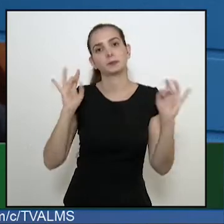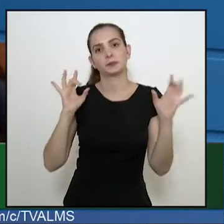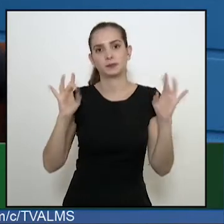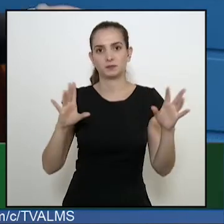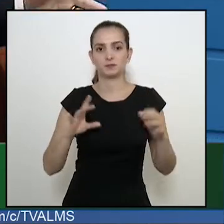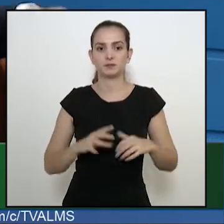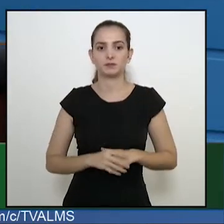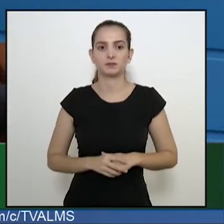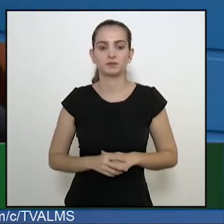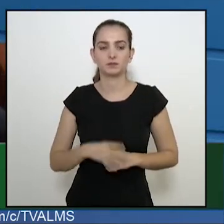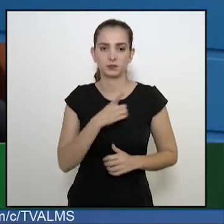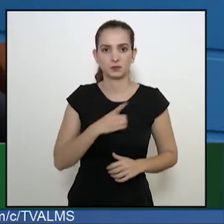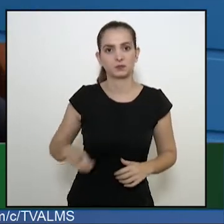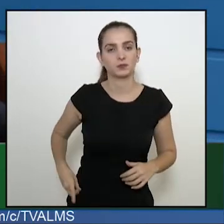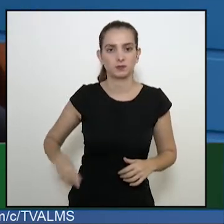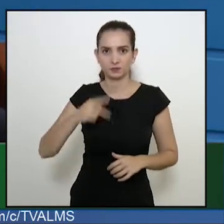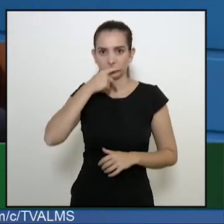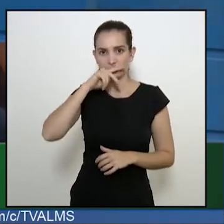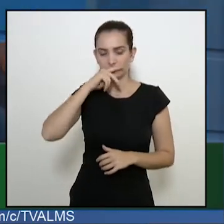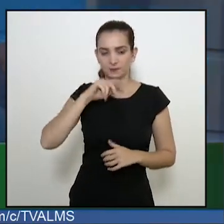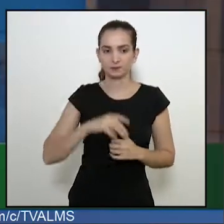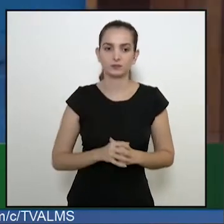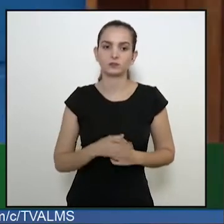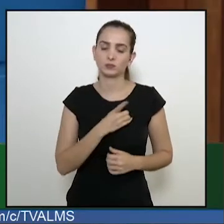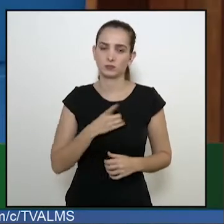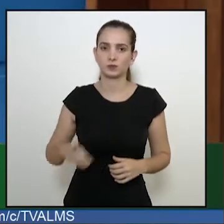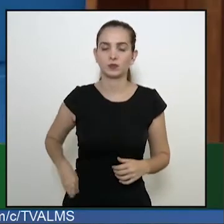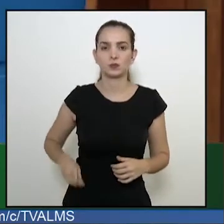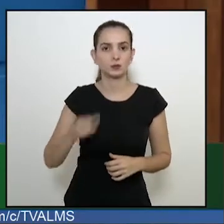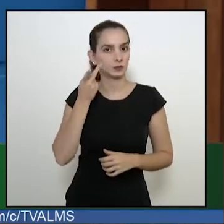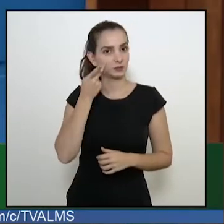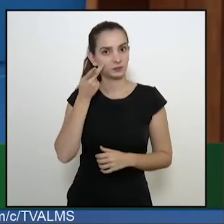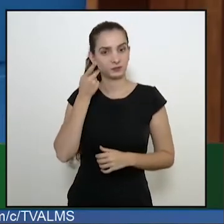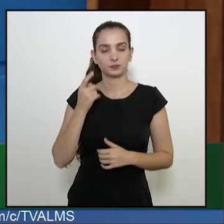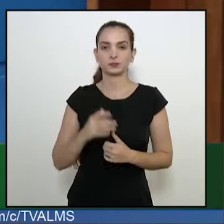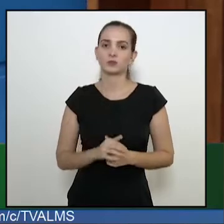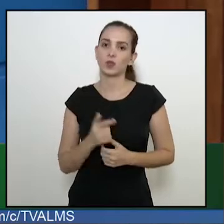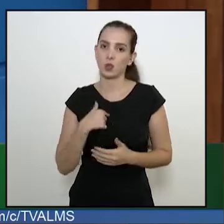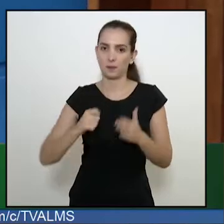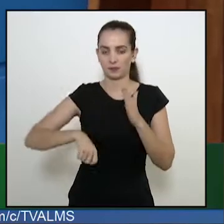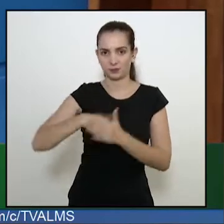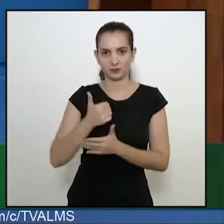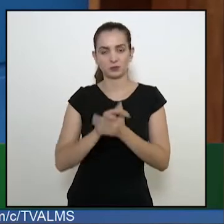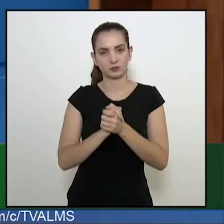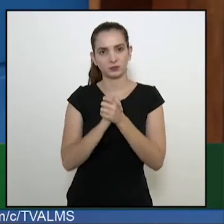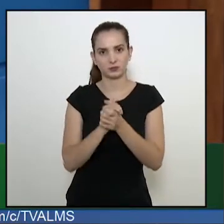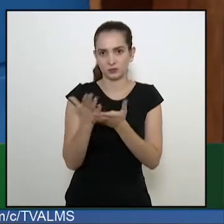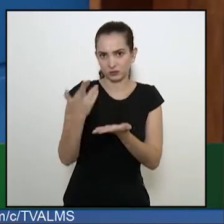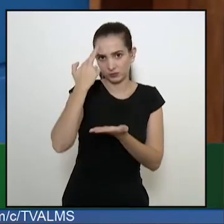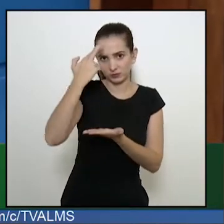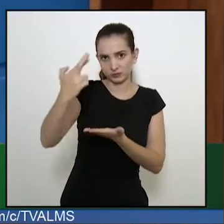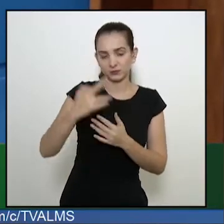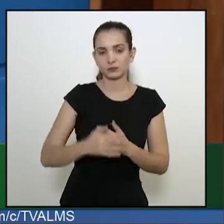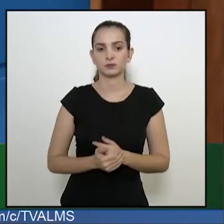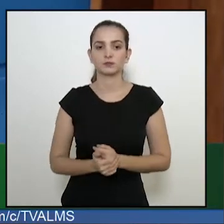aquela. Deputado Paulo Silvio. Deputado Pedro Kemp, eu inicialmente parabenizo Vossa